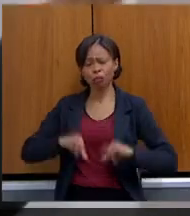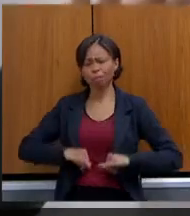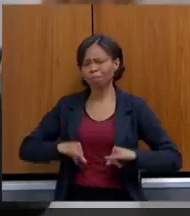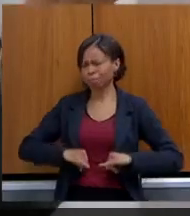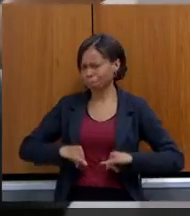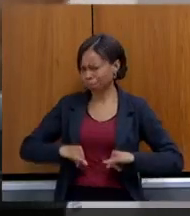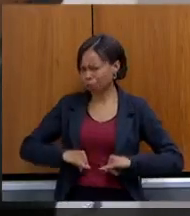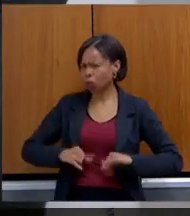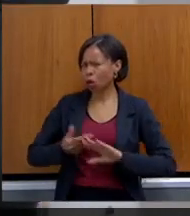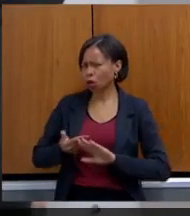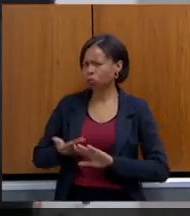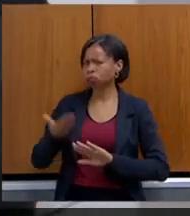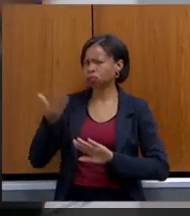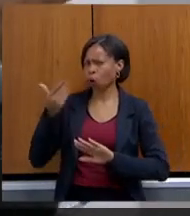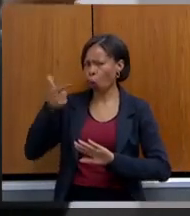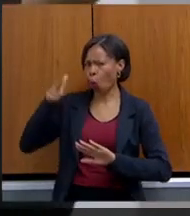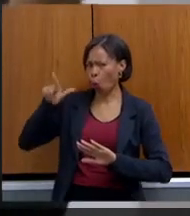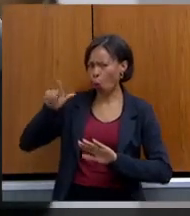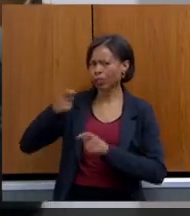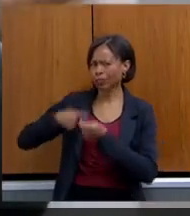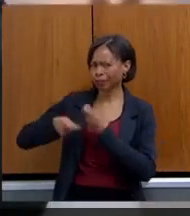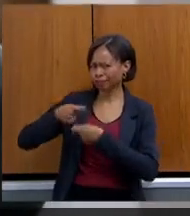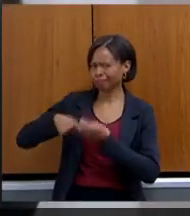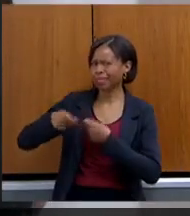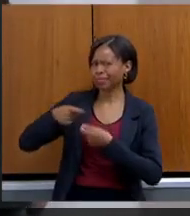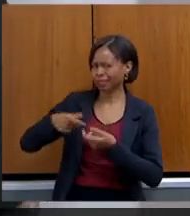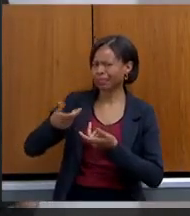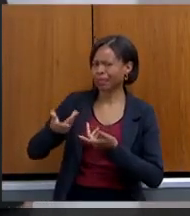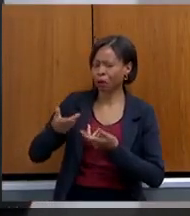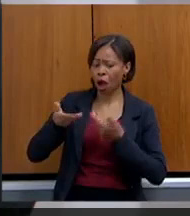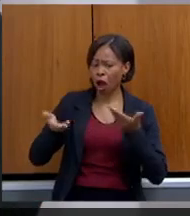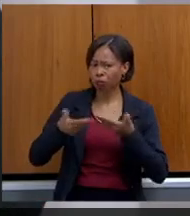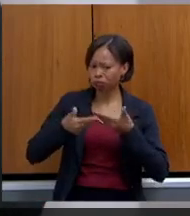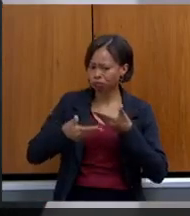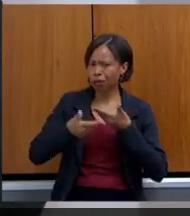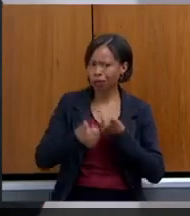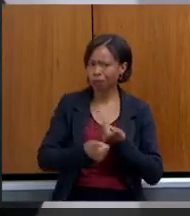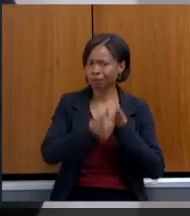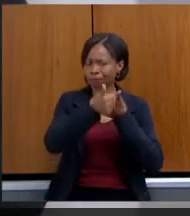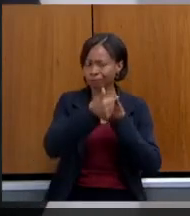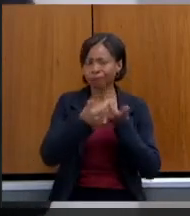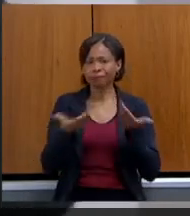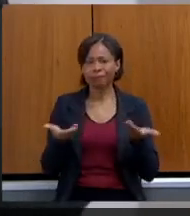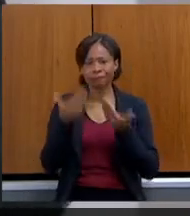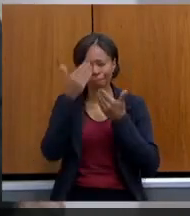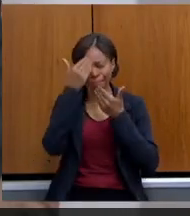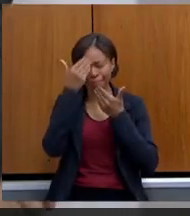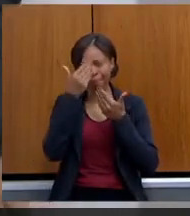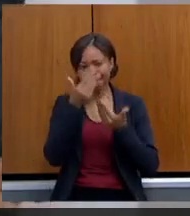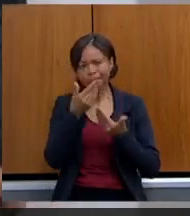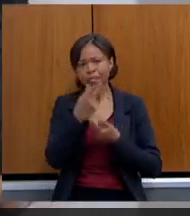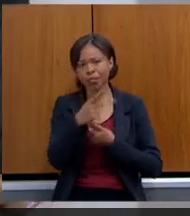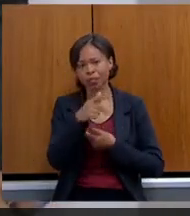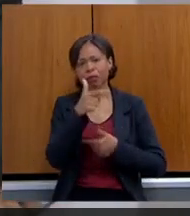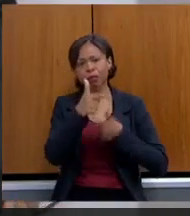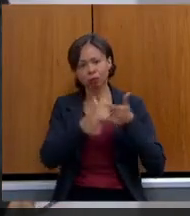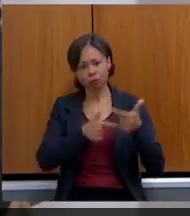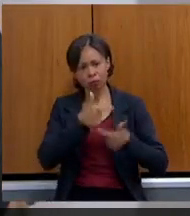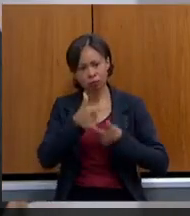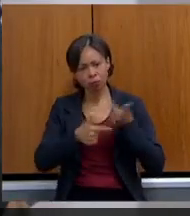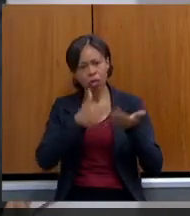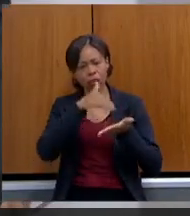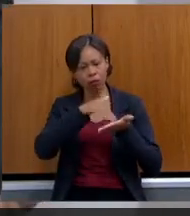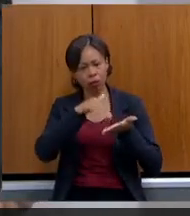administração anterior então eu quero aqui já está te agradecendo é o trabalho que a senhora tem feito lá para